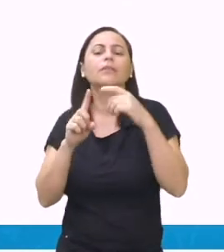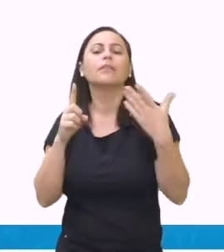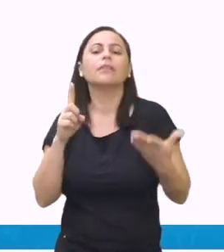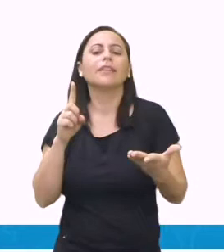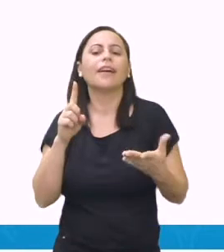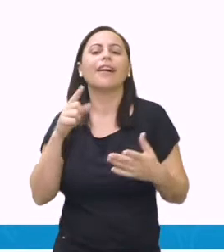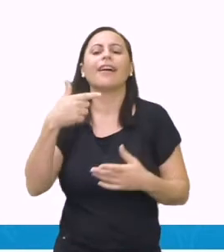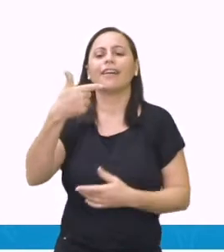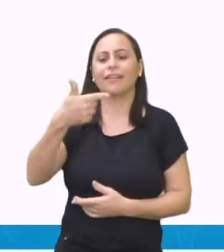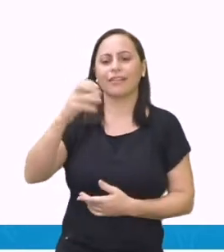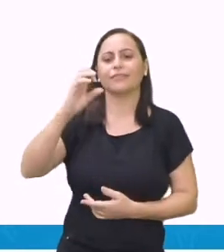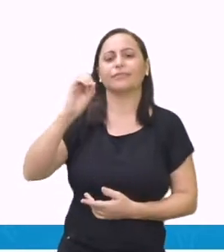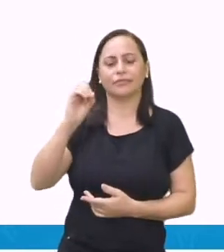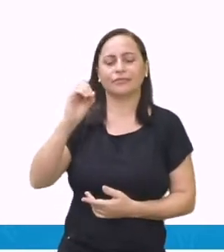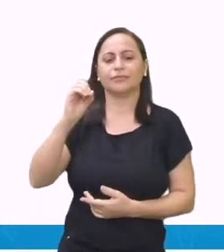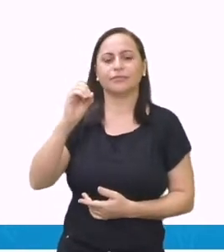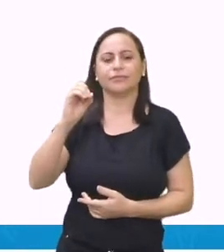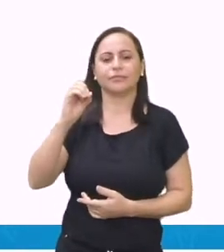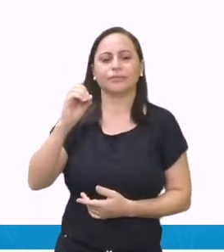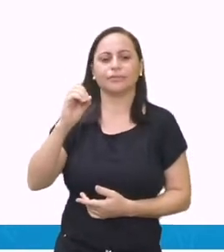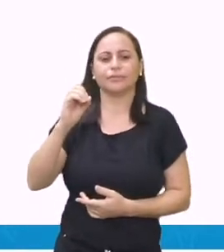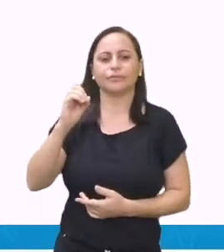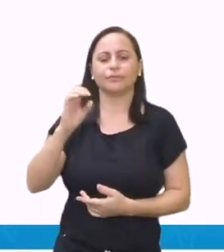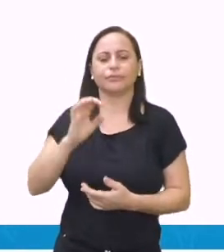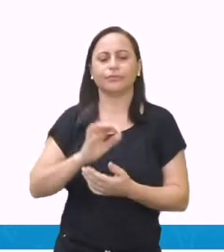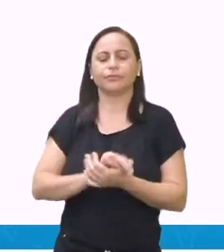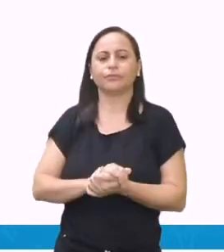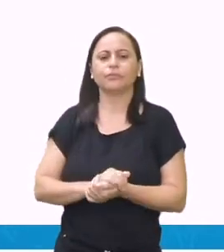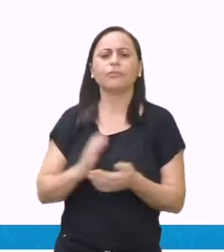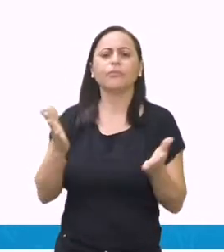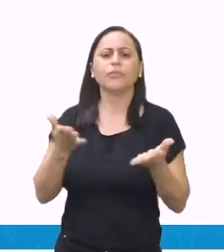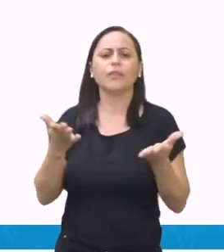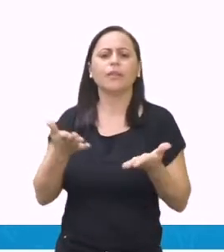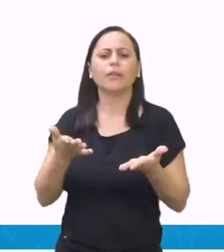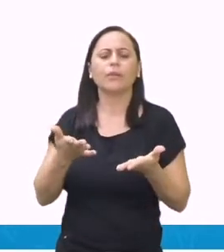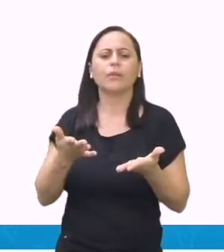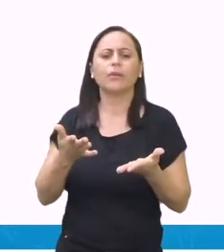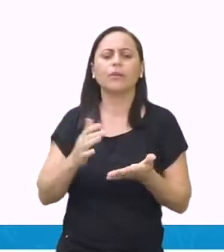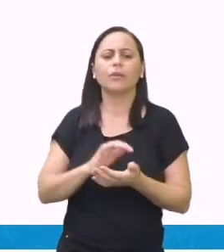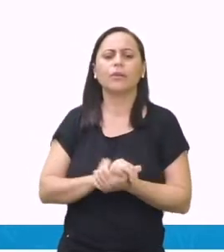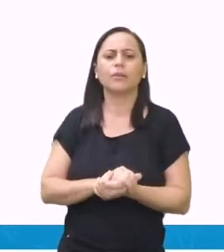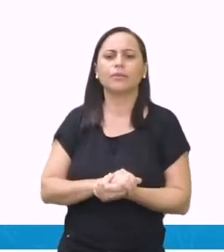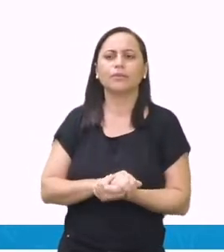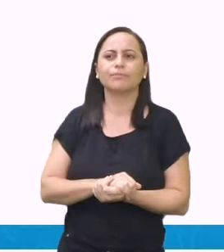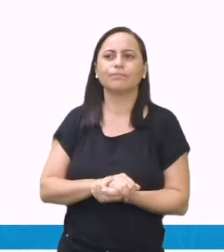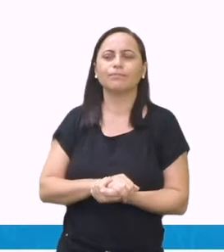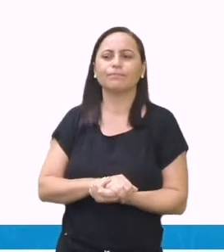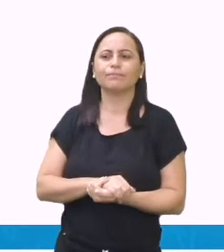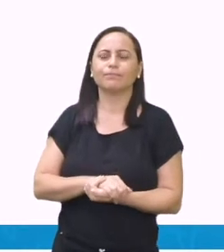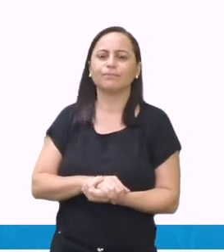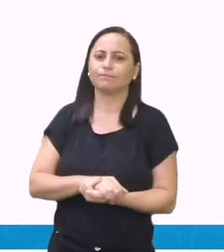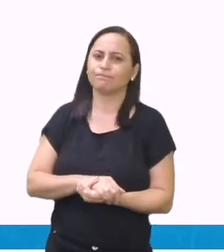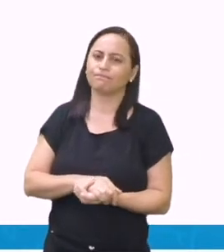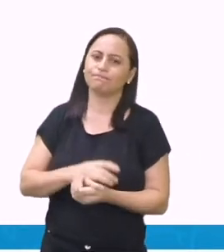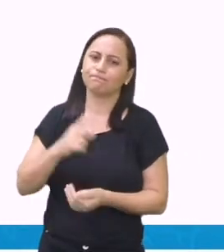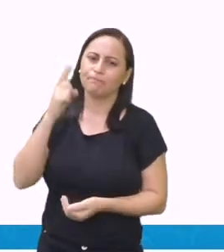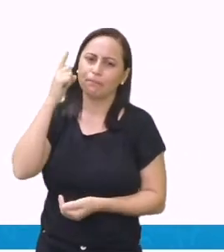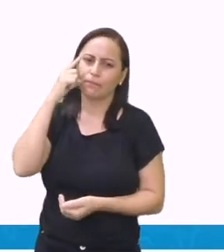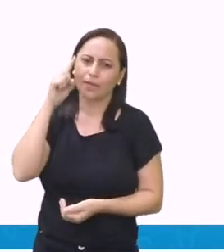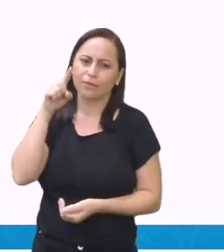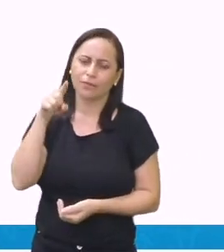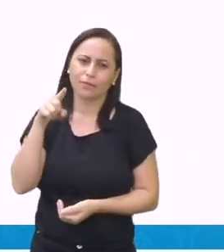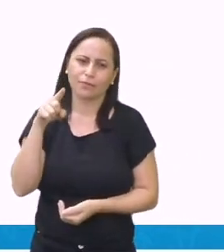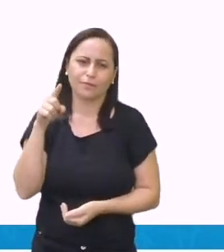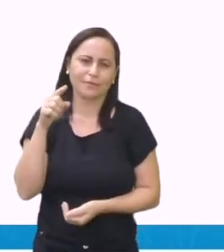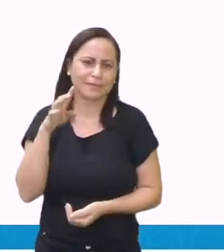20. Muito bem, 20 unidades. E aqui eu acho que alguns de vocês até não vão saber, mas